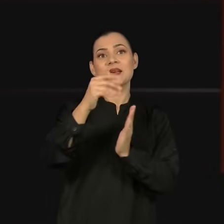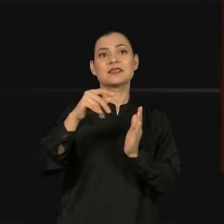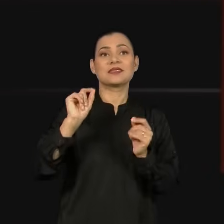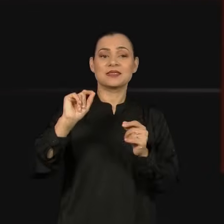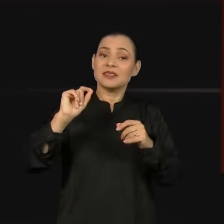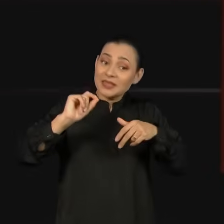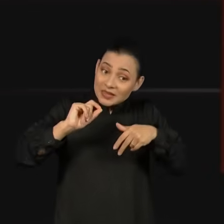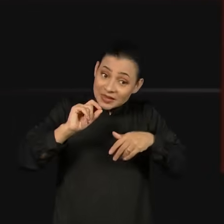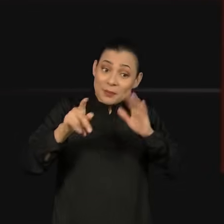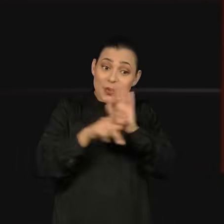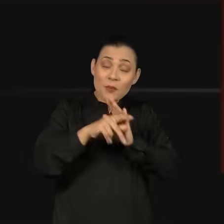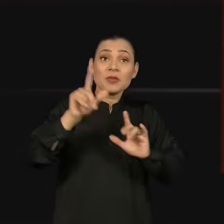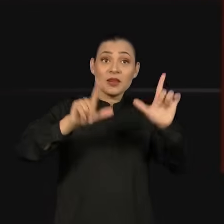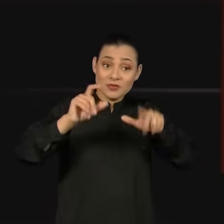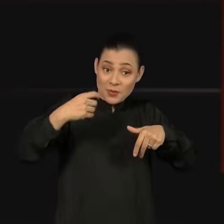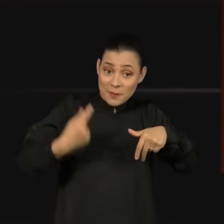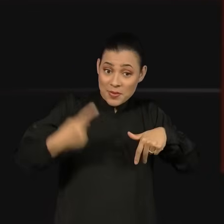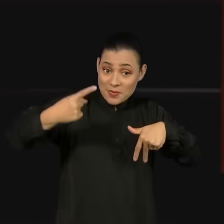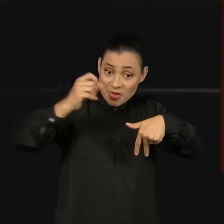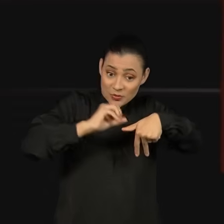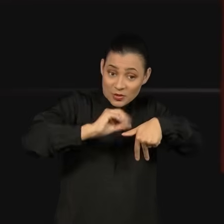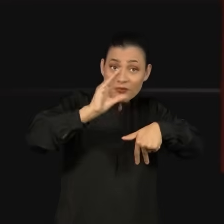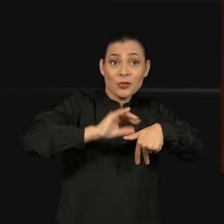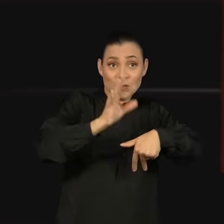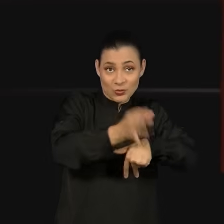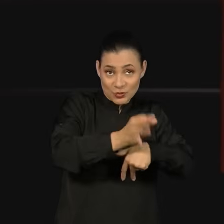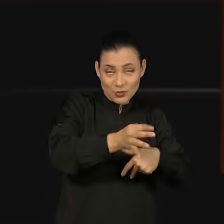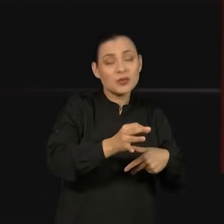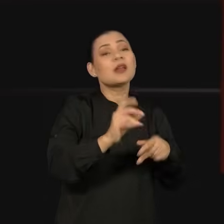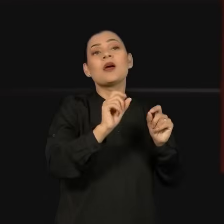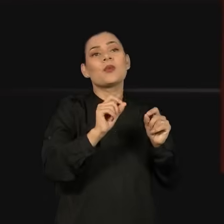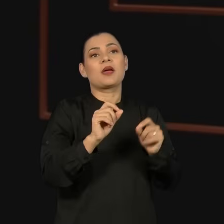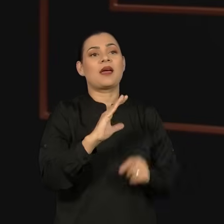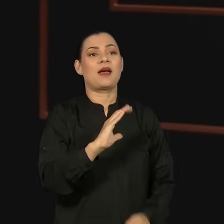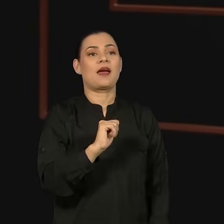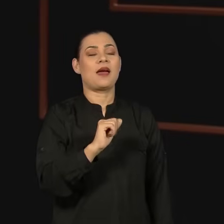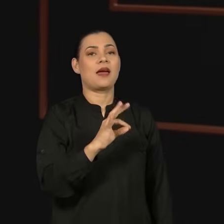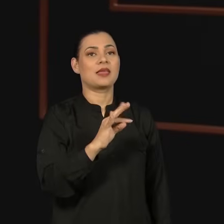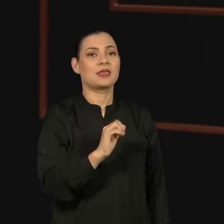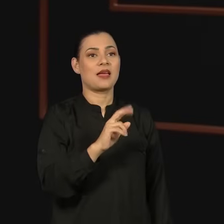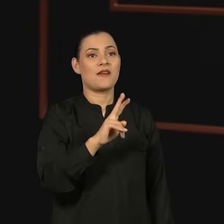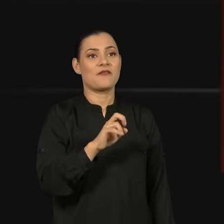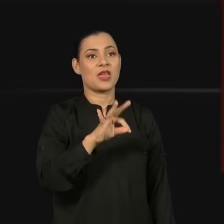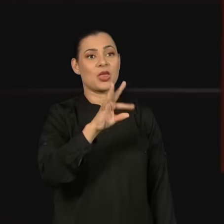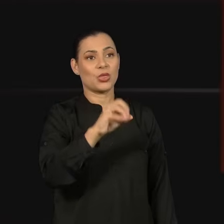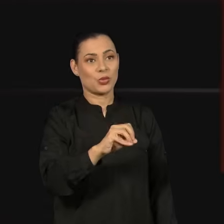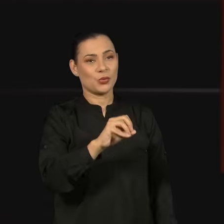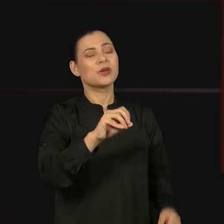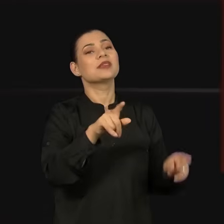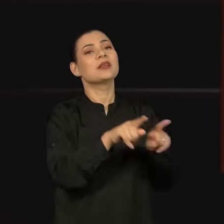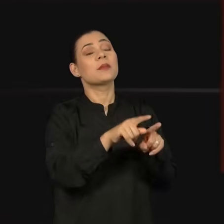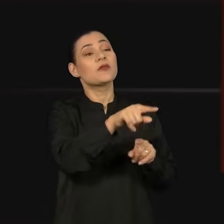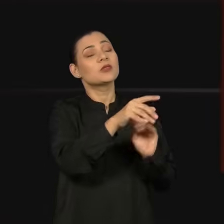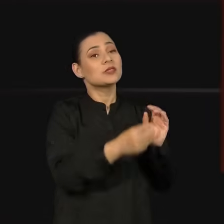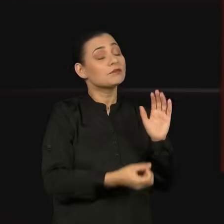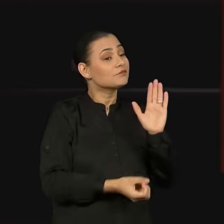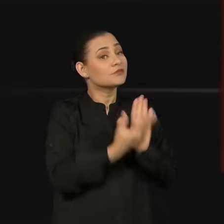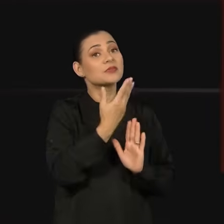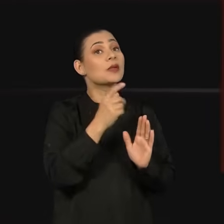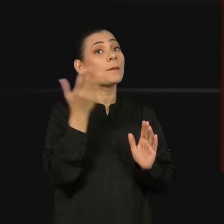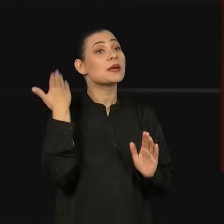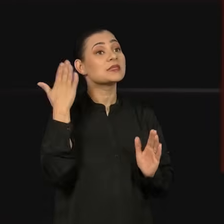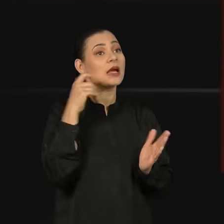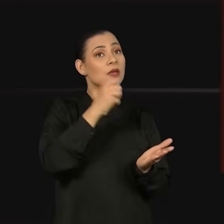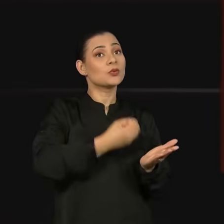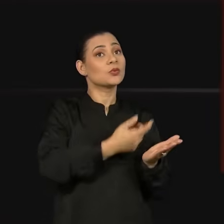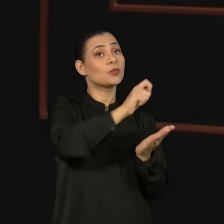na TV. O primeiro foi aqui, para a TV Cultura, né? O programa era o Catavento. E você estreou o cargo de roteirista que não